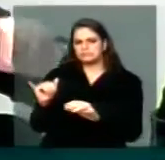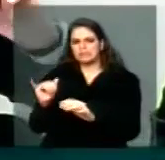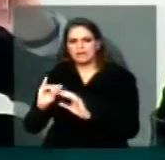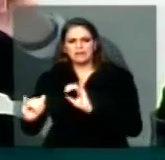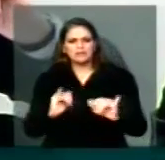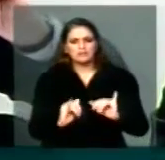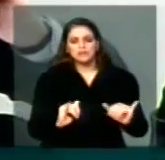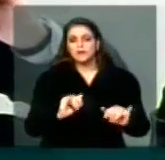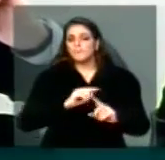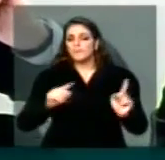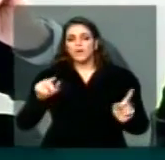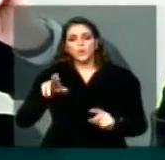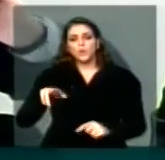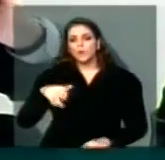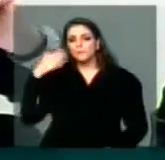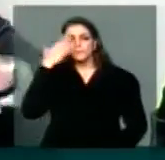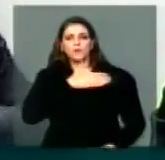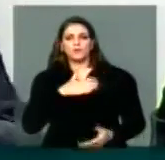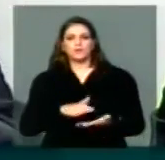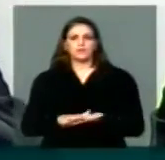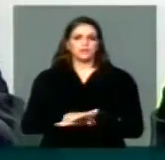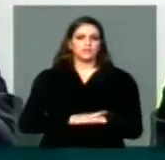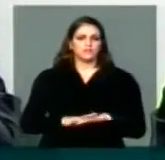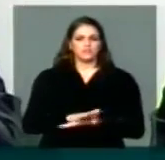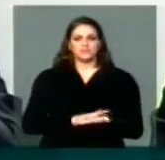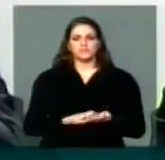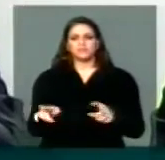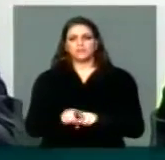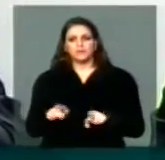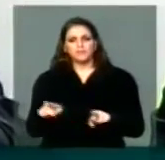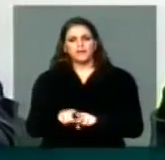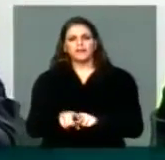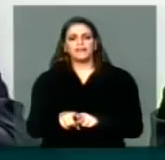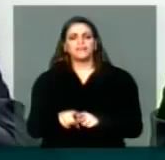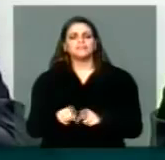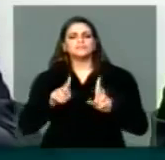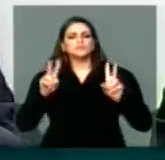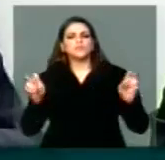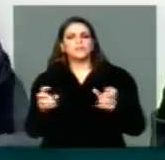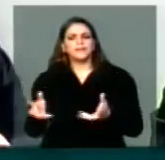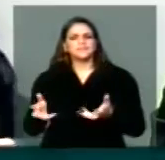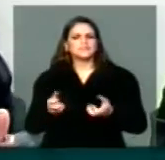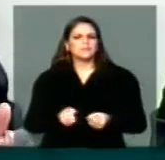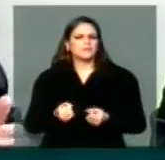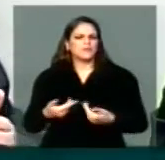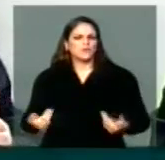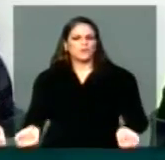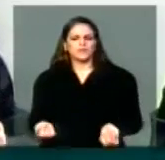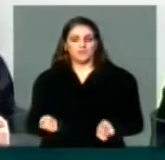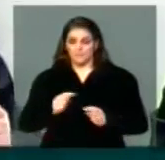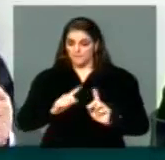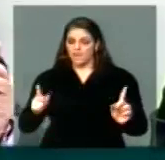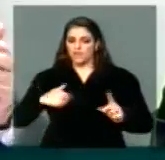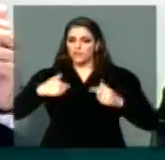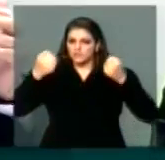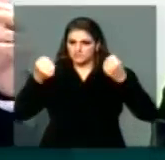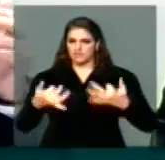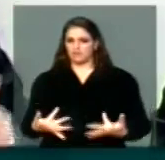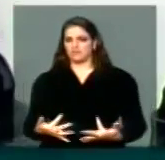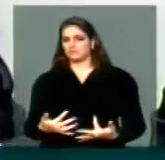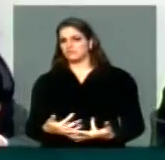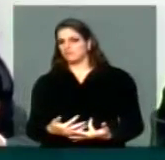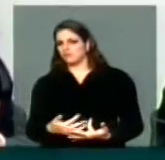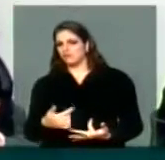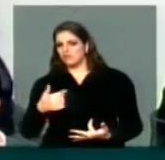nada. Houve notinha até de recebimento. É bom esclarecer, e eu quero esclarecer isso, que